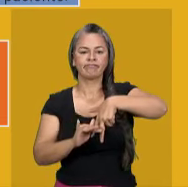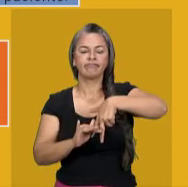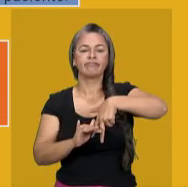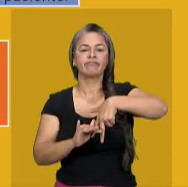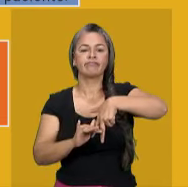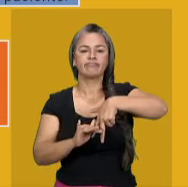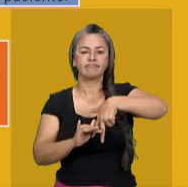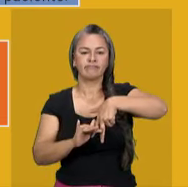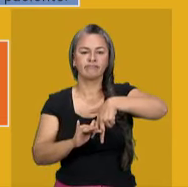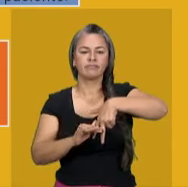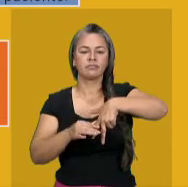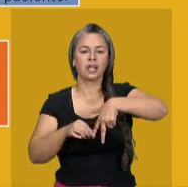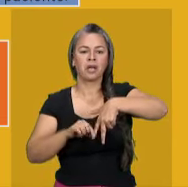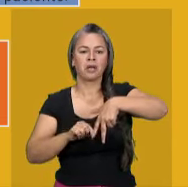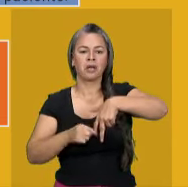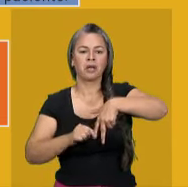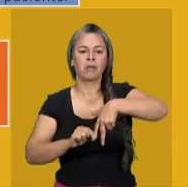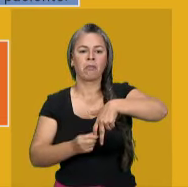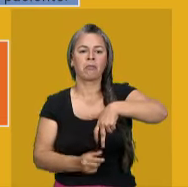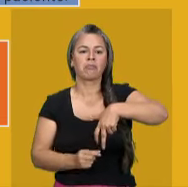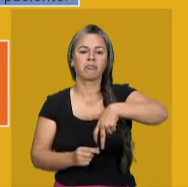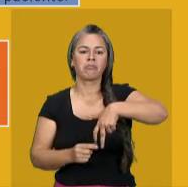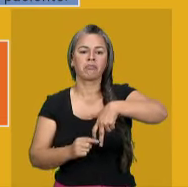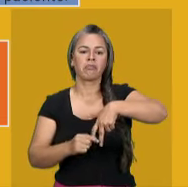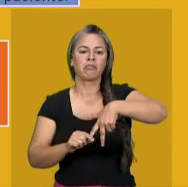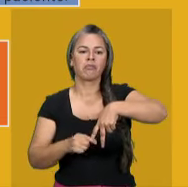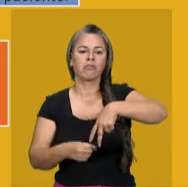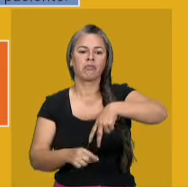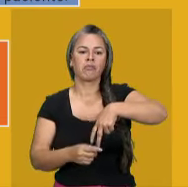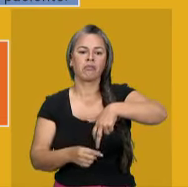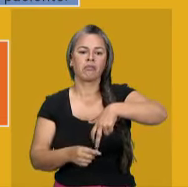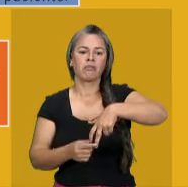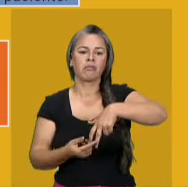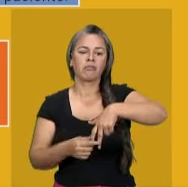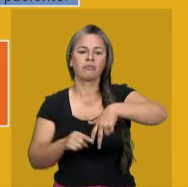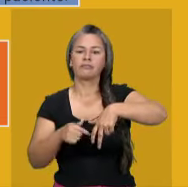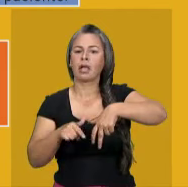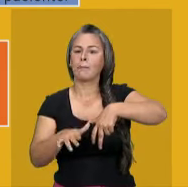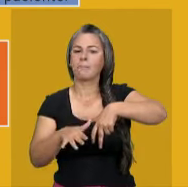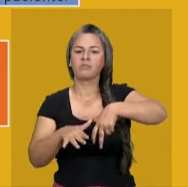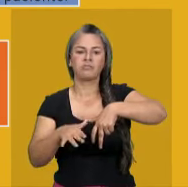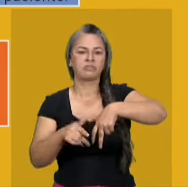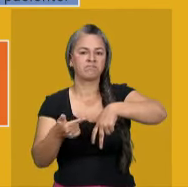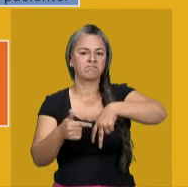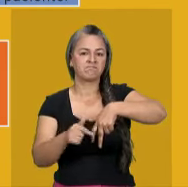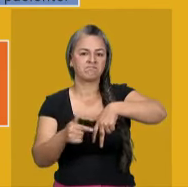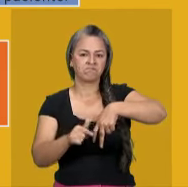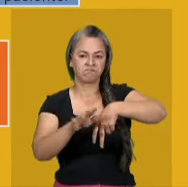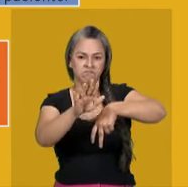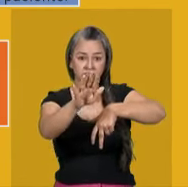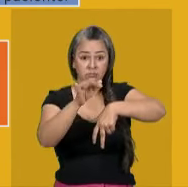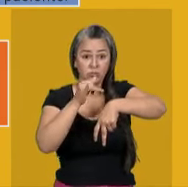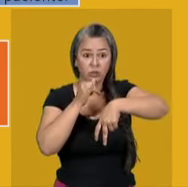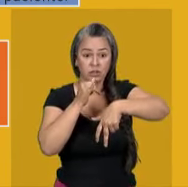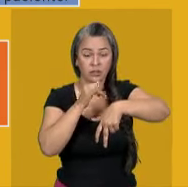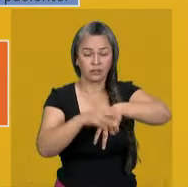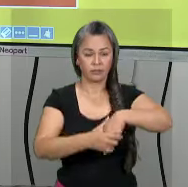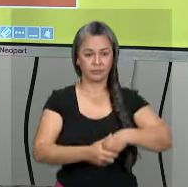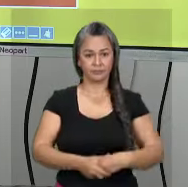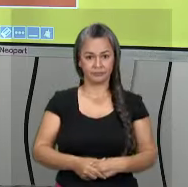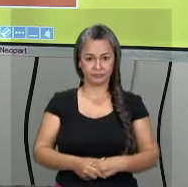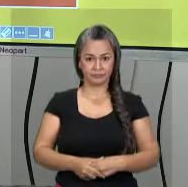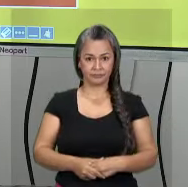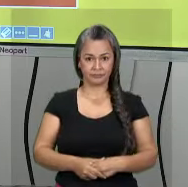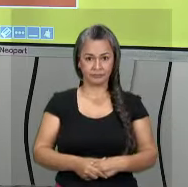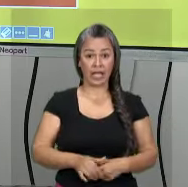degeneração e perda das funções dos músculos e dos movimentos voluntários. Então, por exemplo, se a pessoa